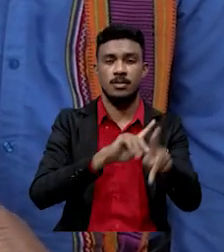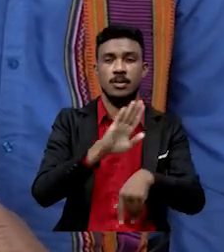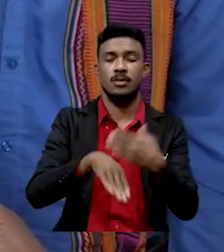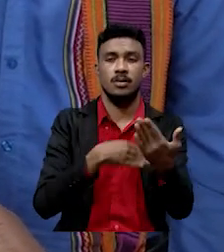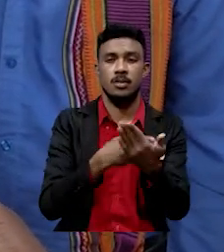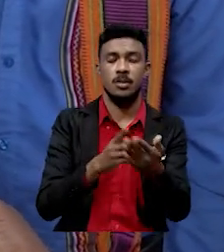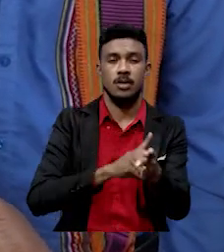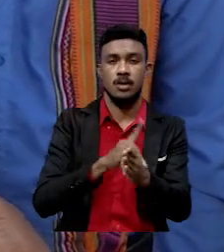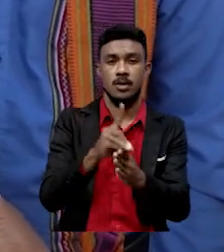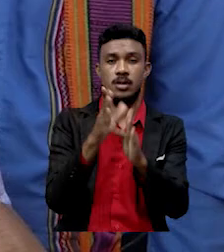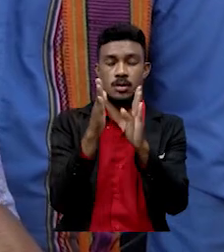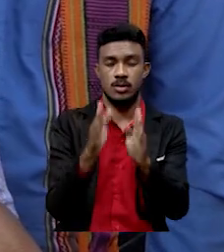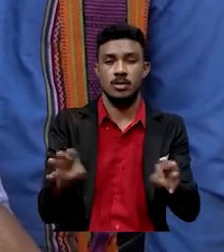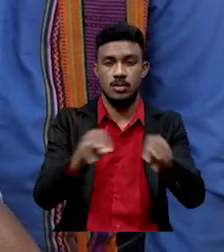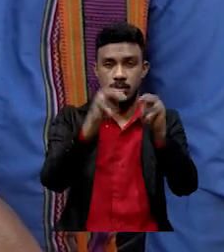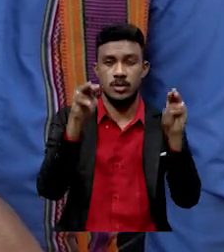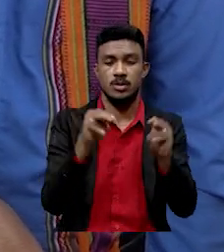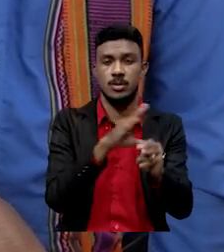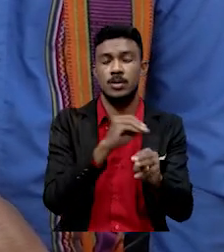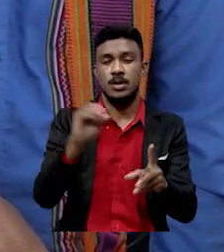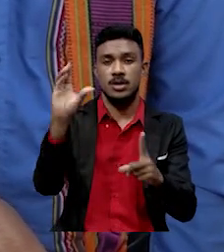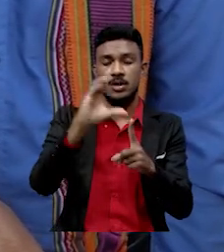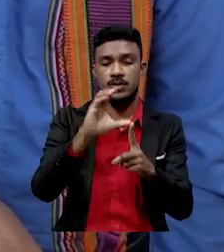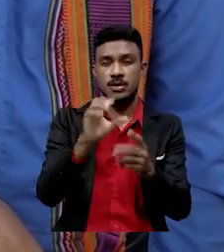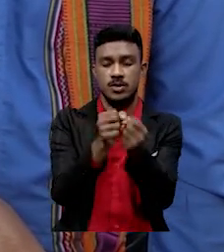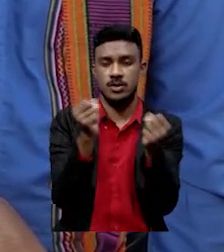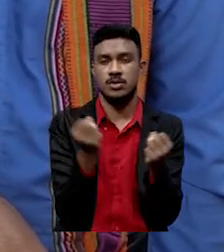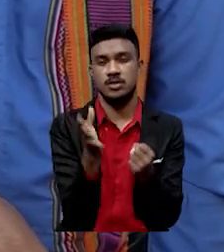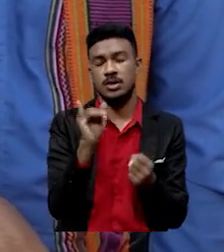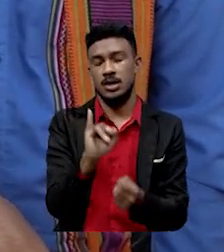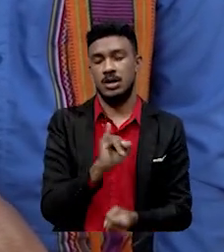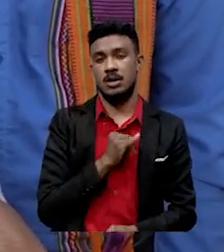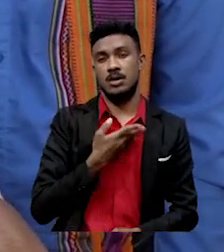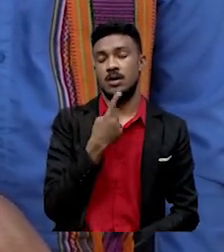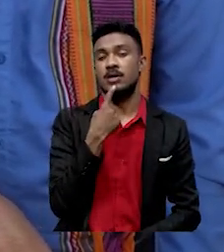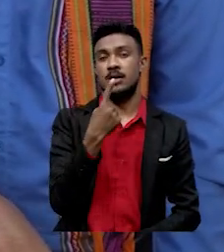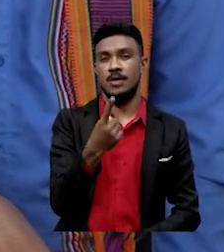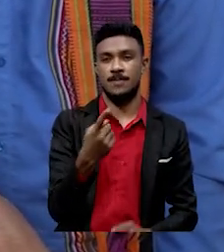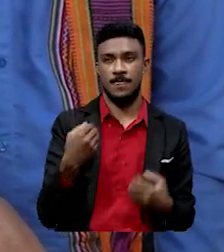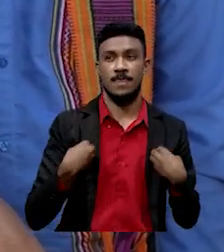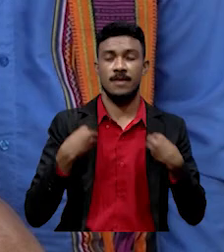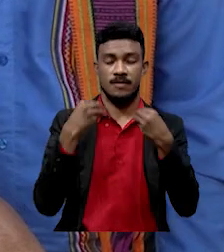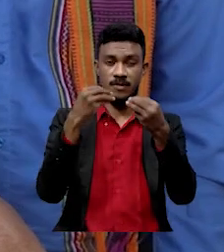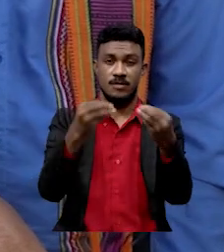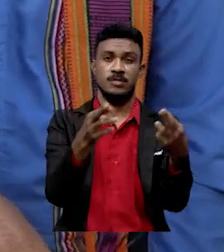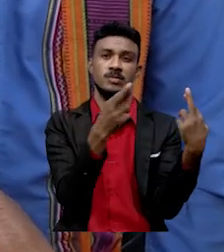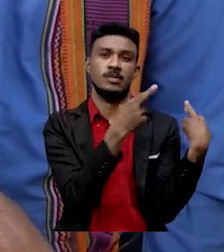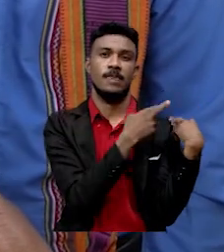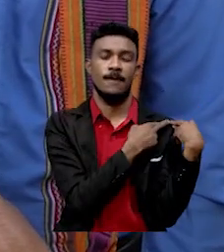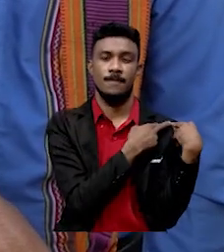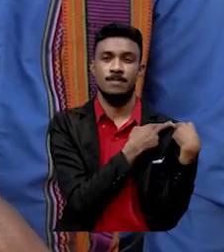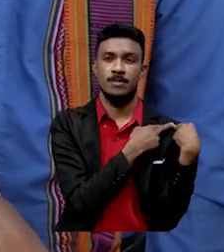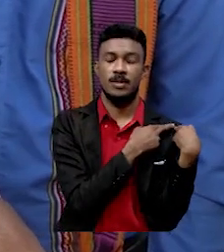civil, a minha preocupação. Então, eu tenho que atender a foi enrolar por você e 20